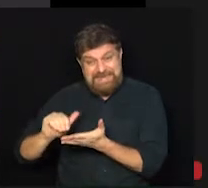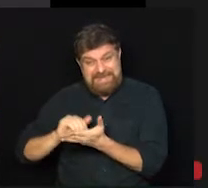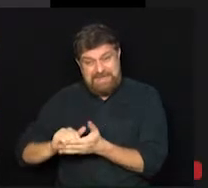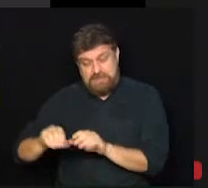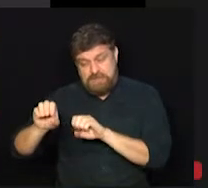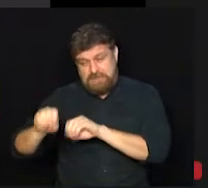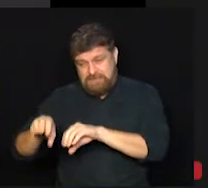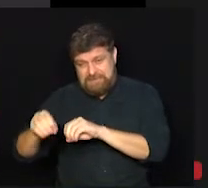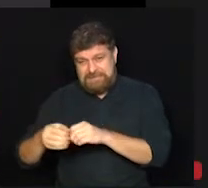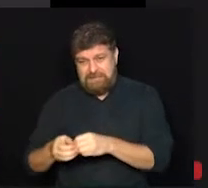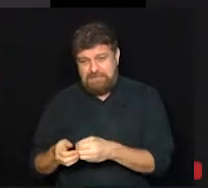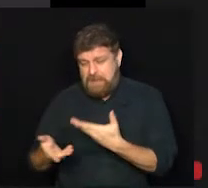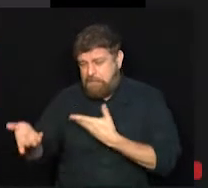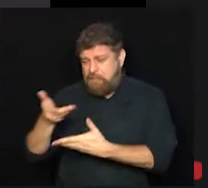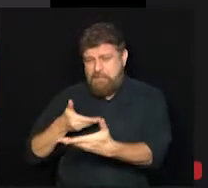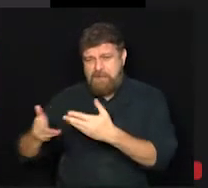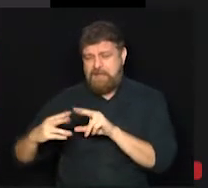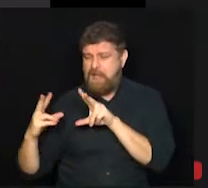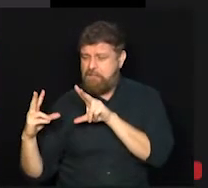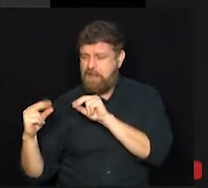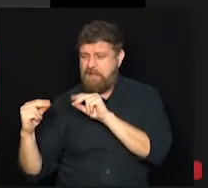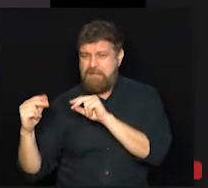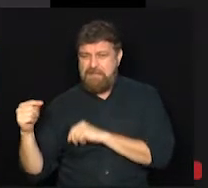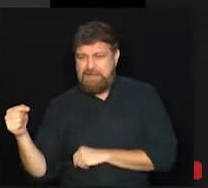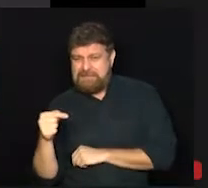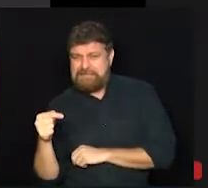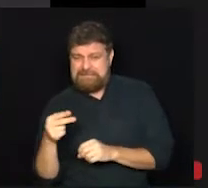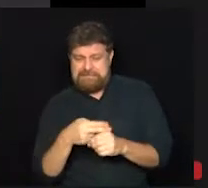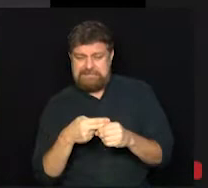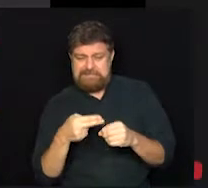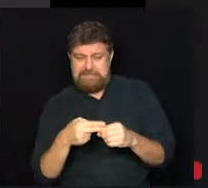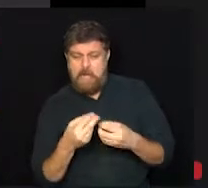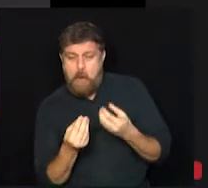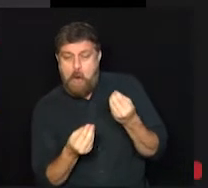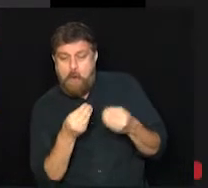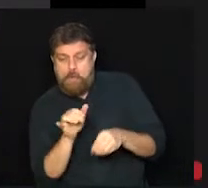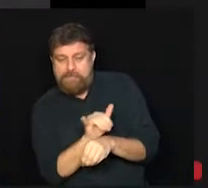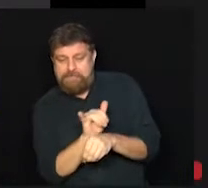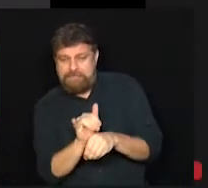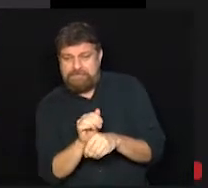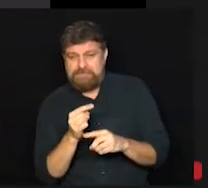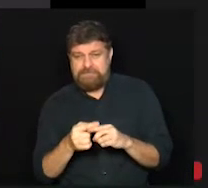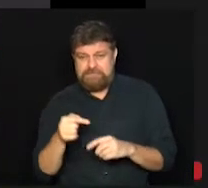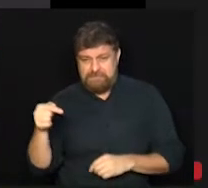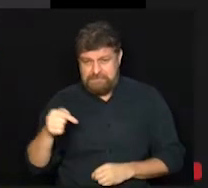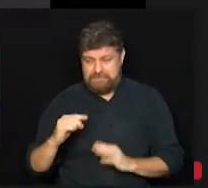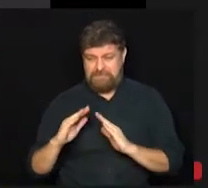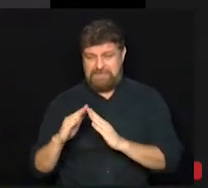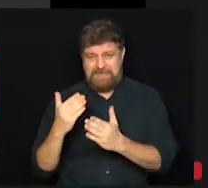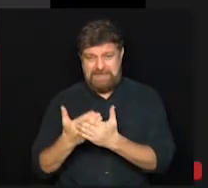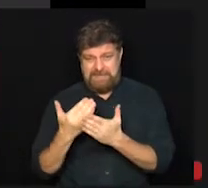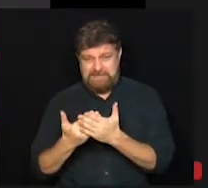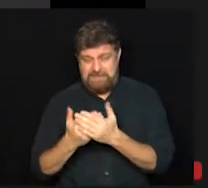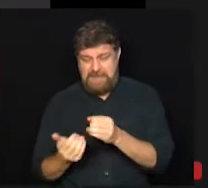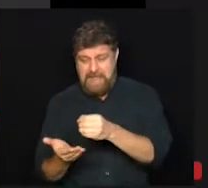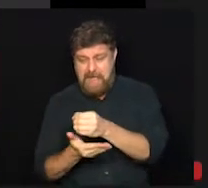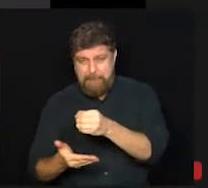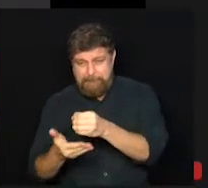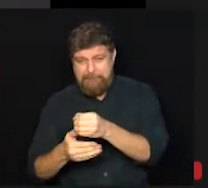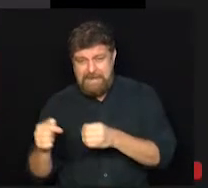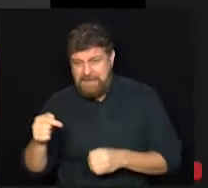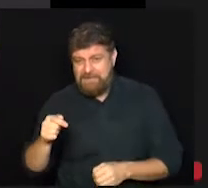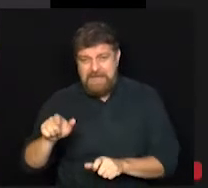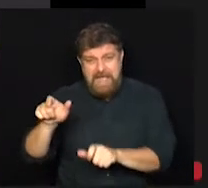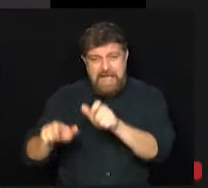e discutindo a questão da proximidade, porque nas escolas de educação básica, habitualmente as